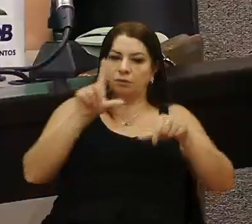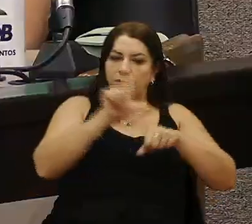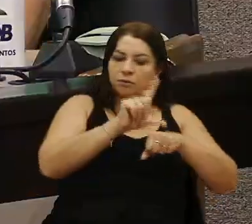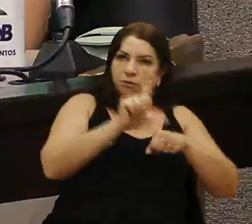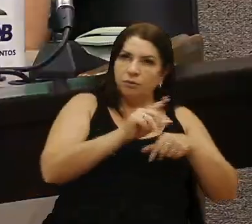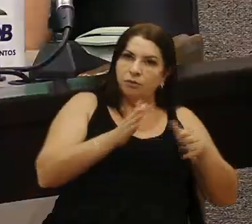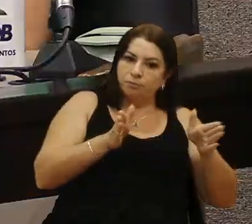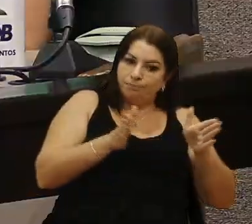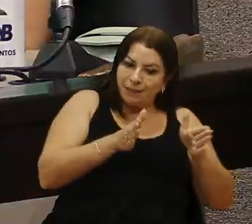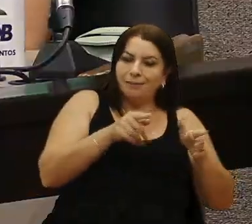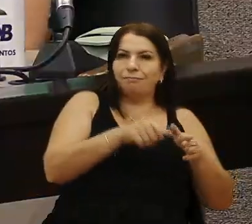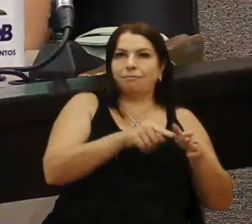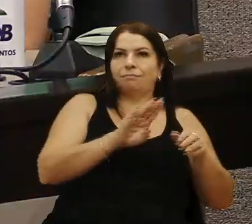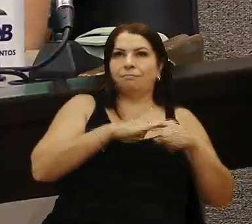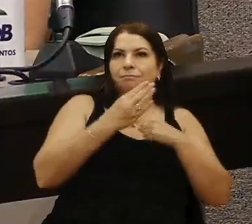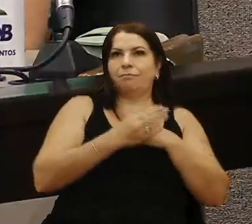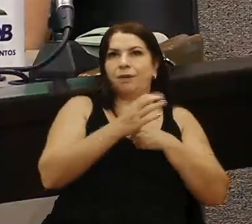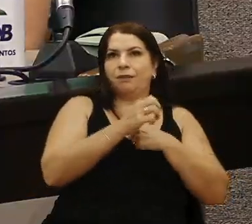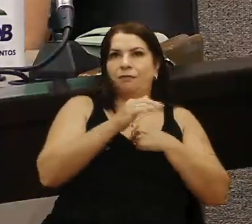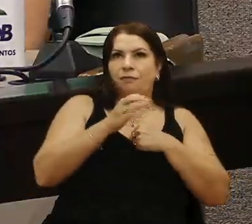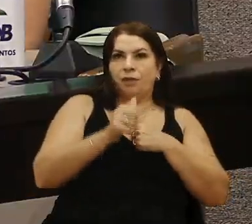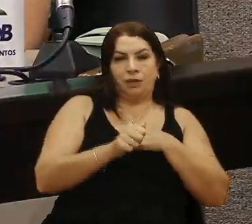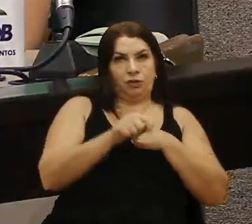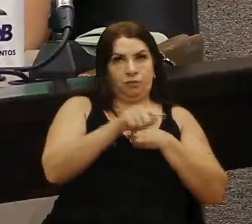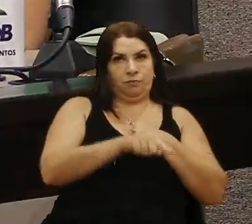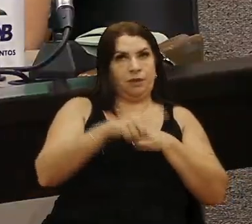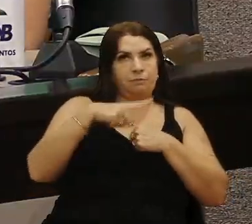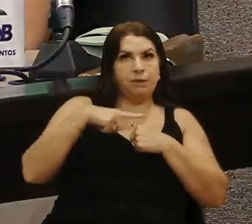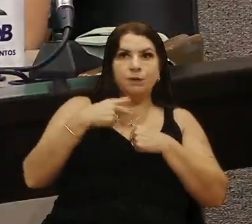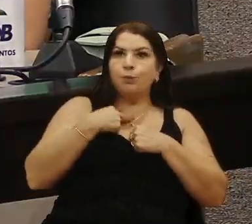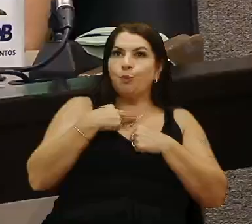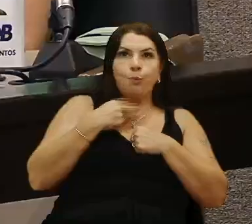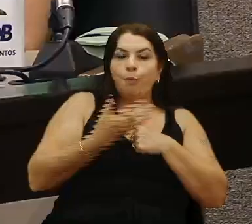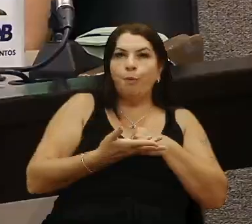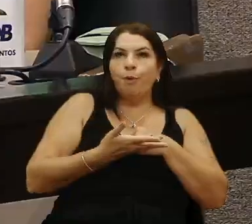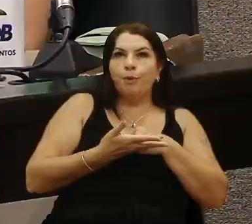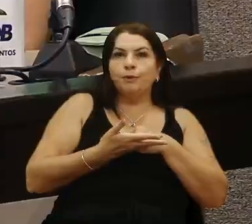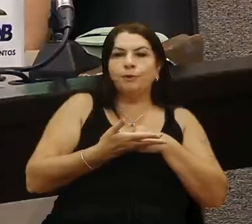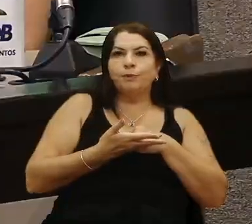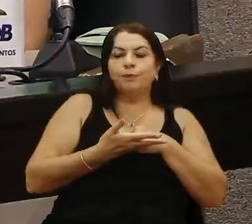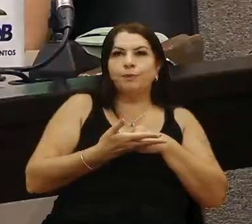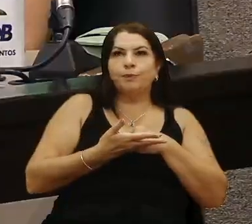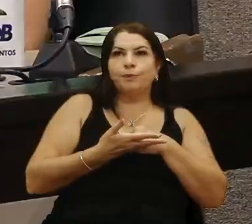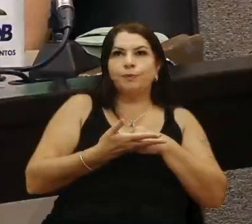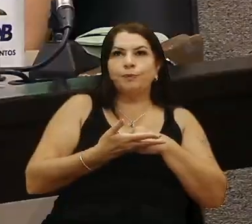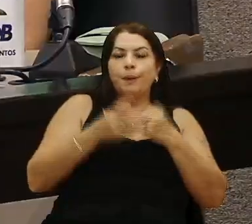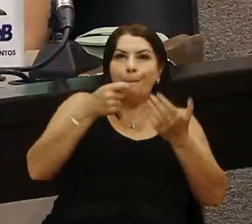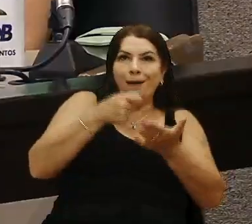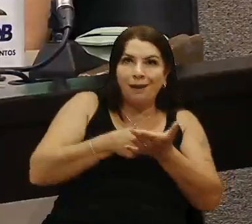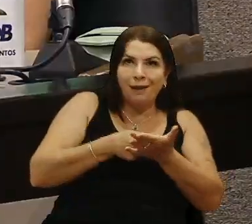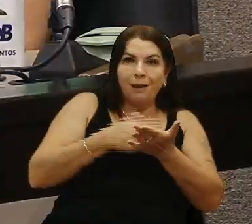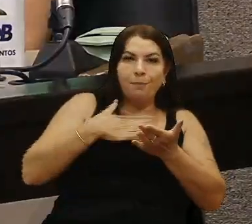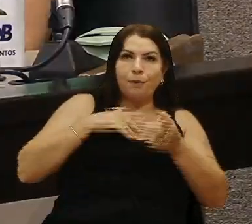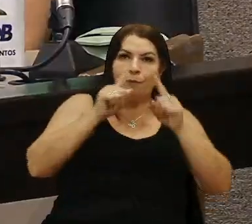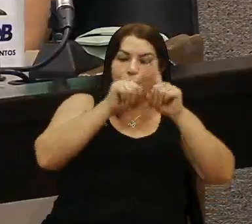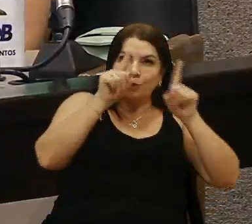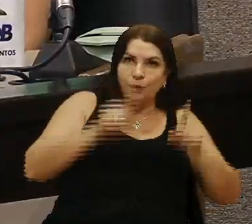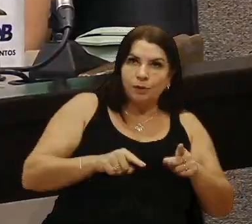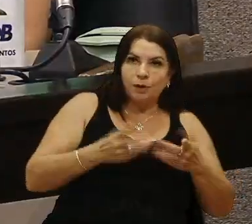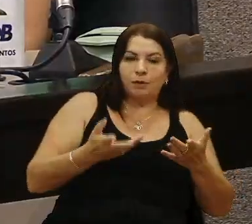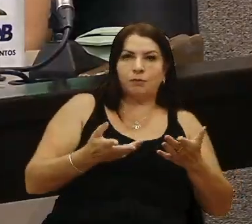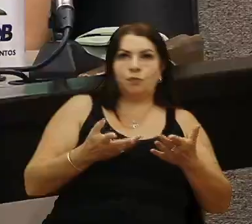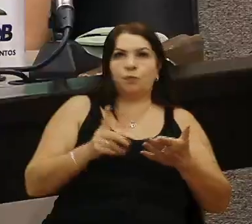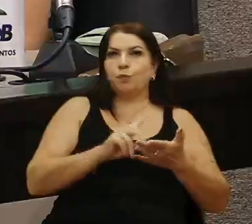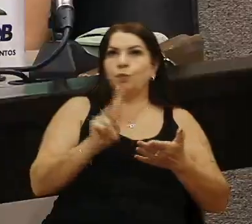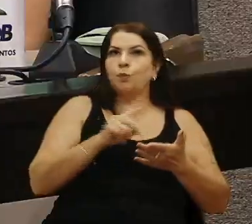pequenininha lá no bairro Fátima, né? Mas se eu não posso pagar os meus funcionários, ou se